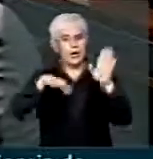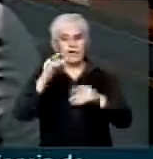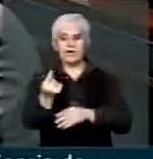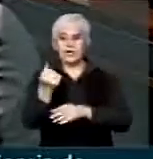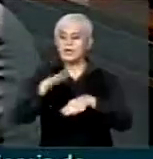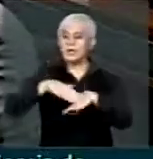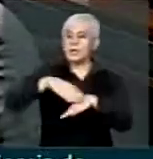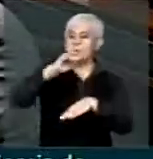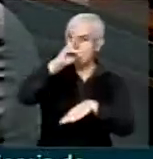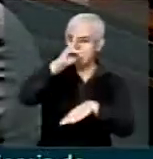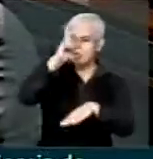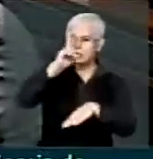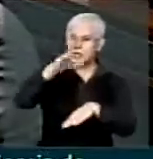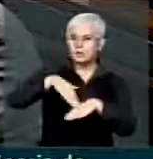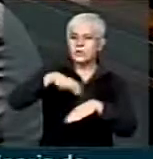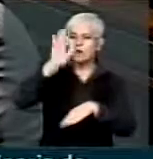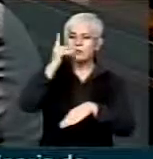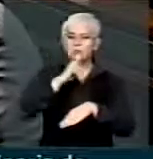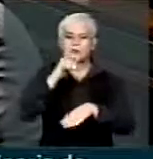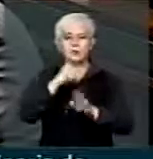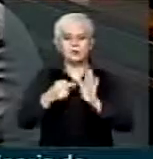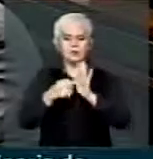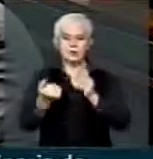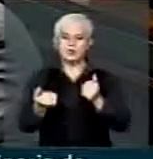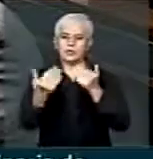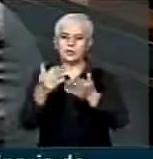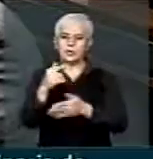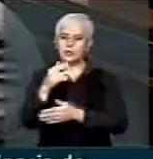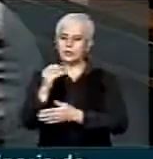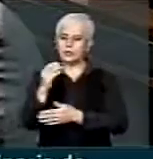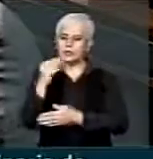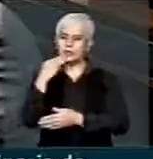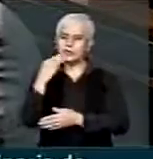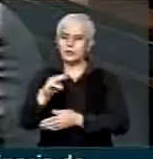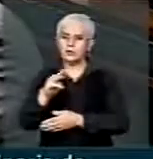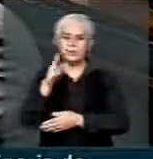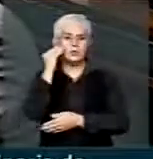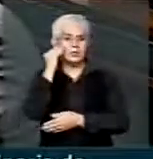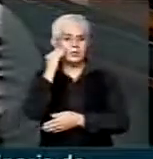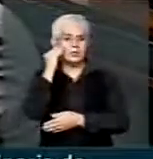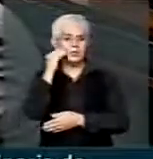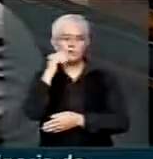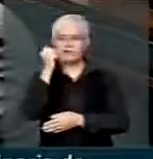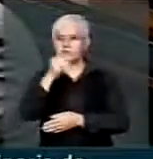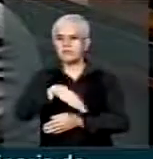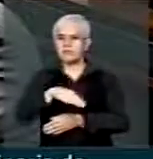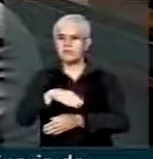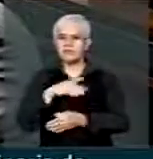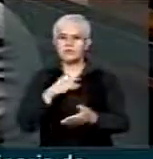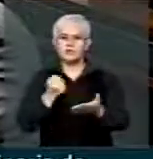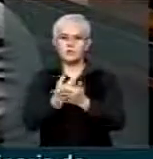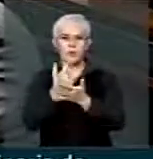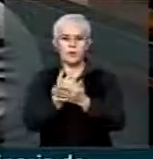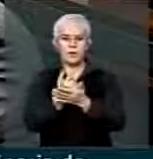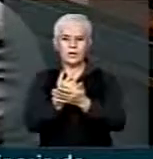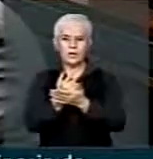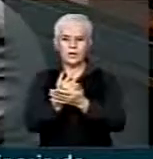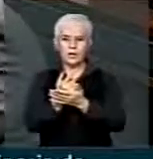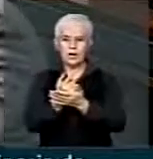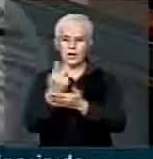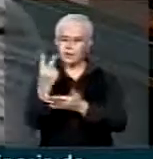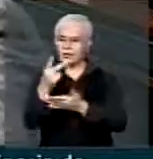para sustentar a decisão de oferecer 700 milhões nessa tentativa frustrada para concluir. De comprar o restante da